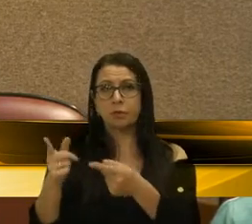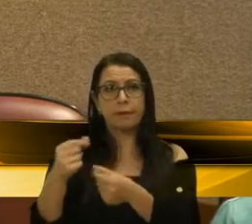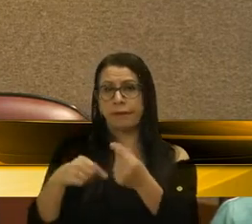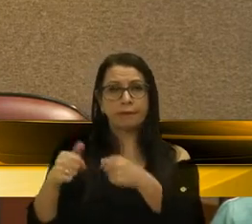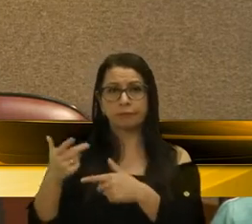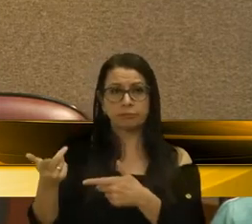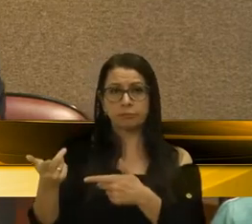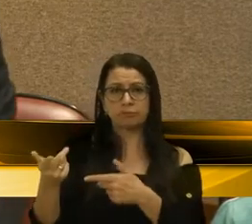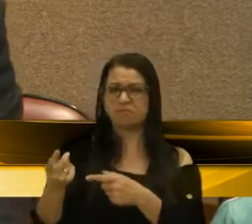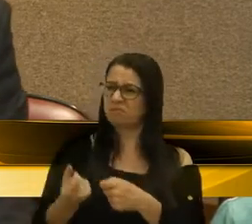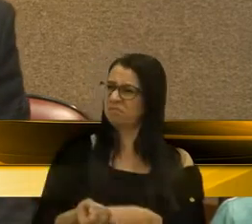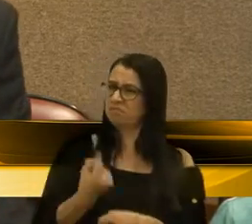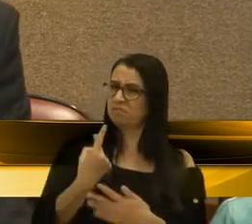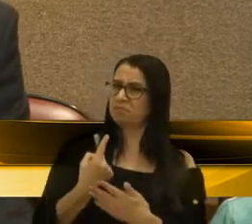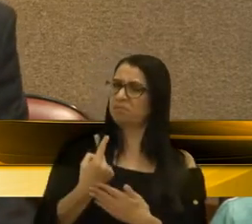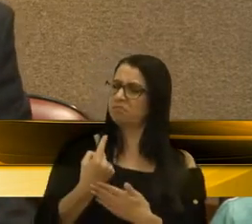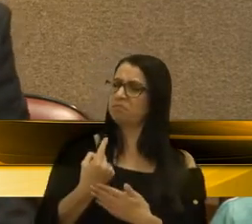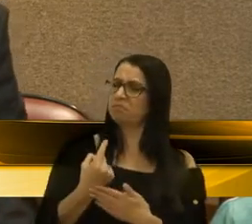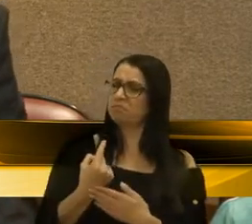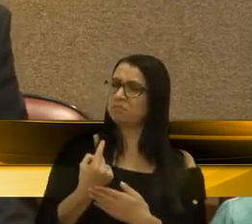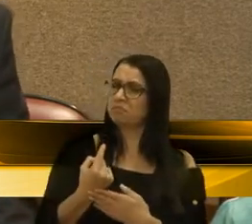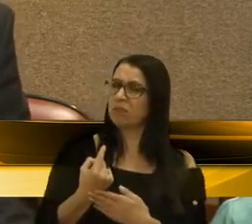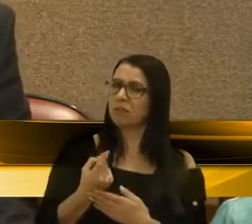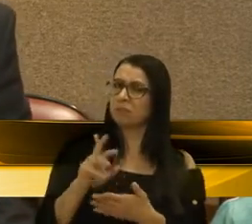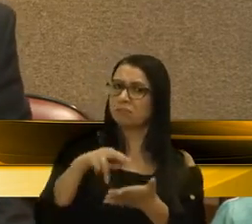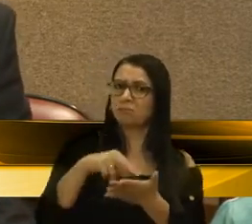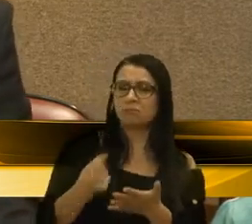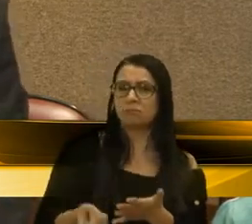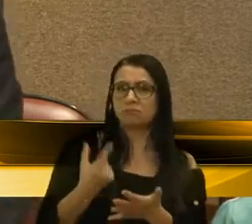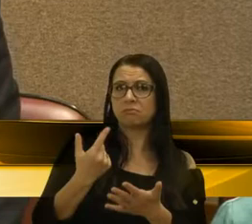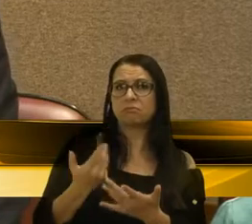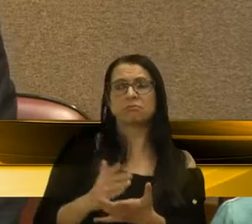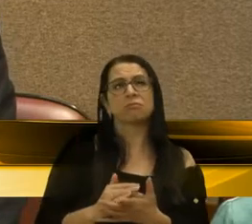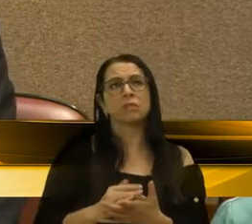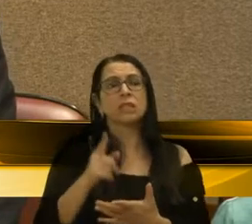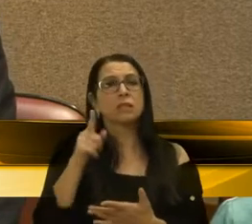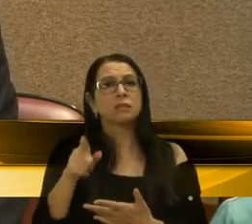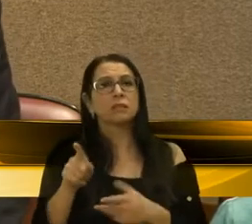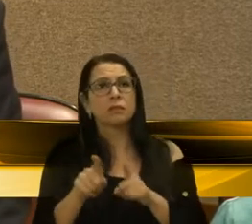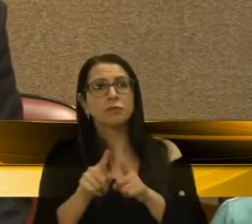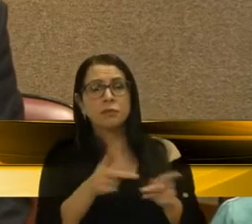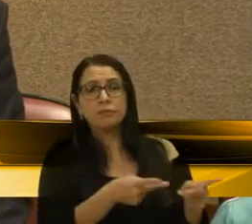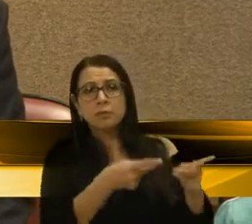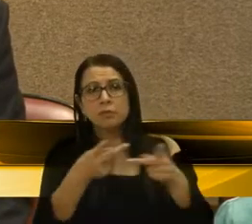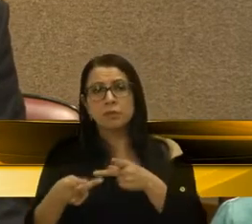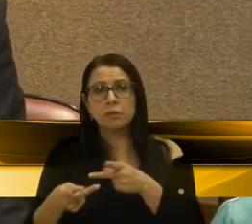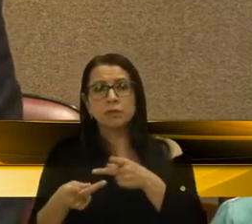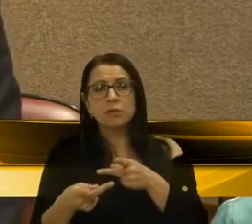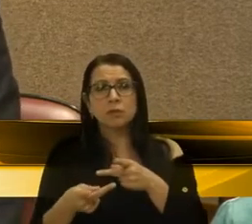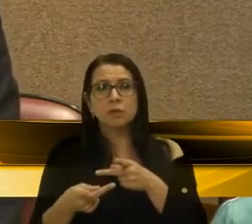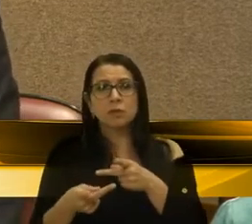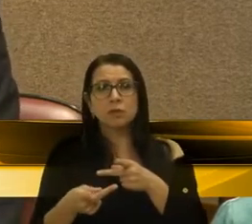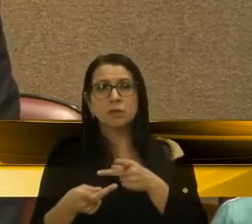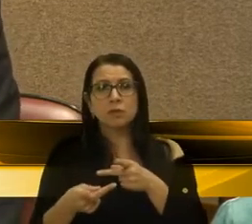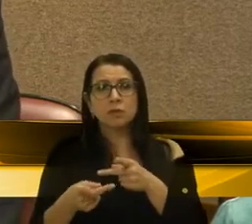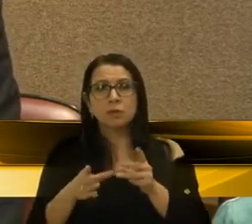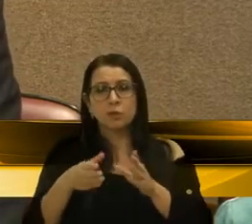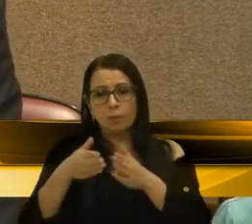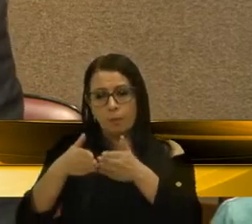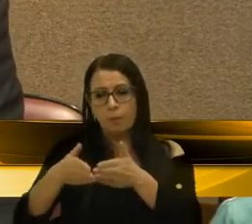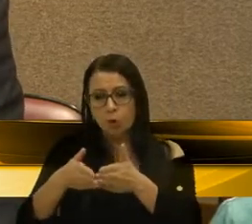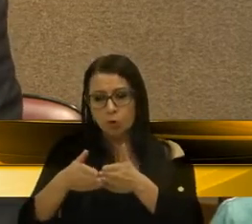economia. Muito estranho, realmente muito estranho. Vossa Excelência visitou o Interporto de